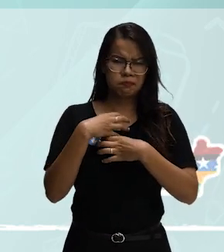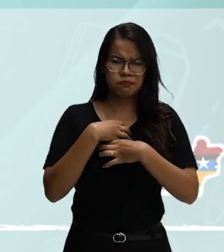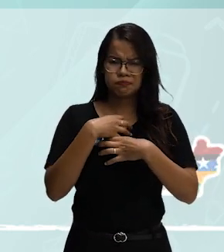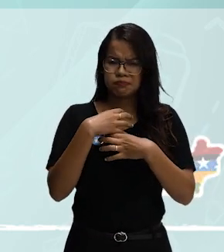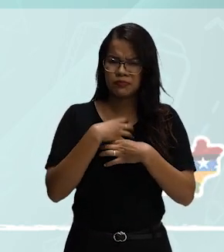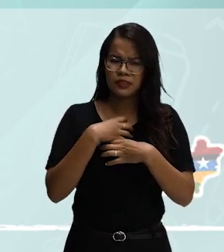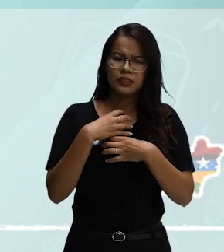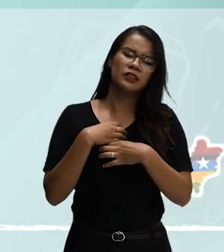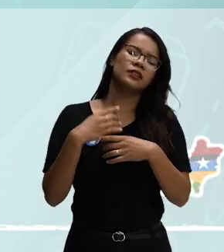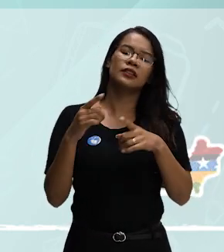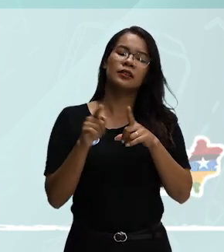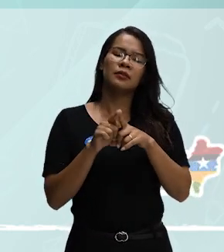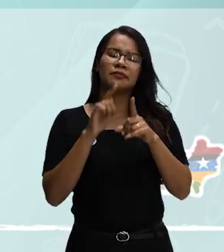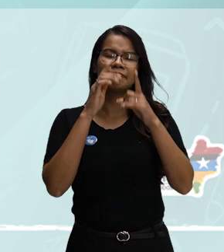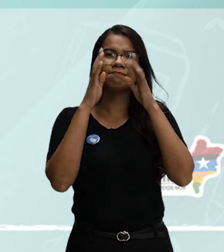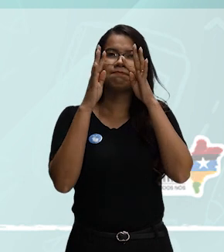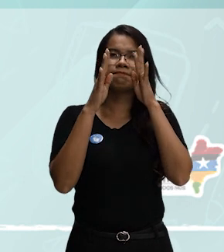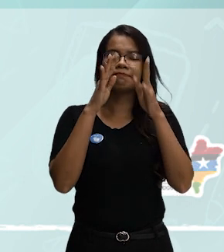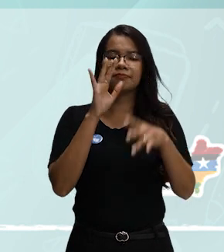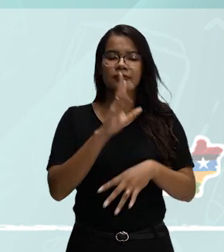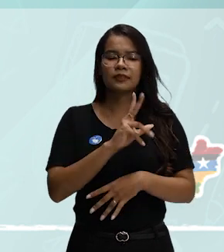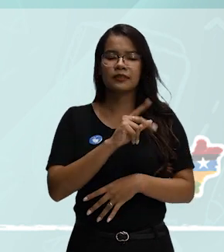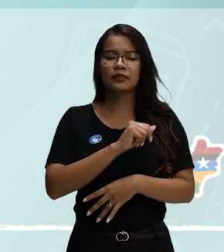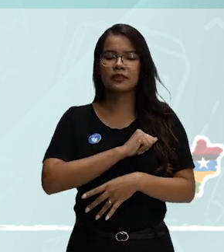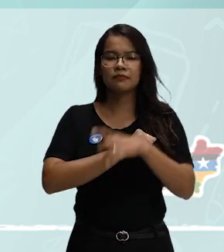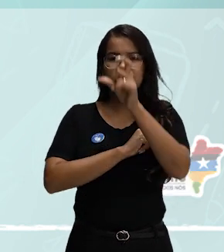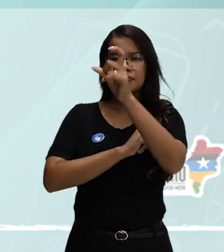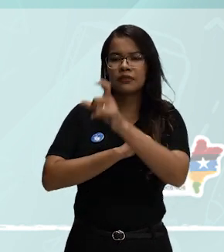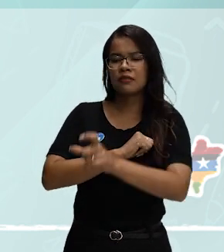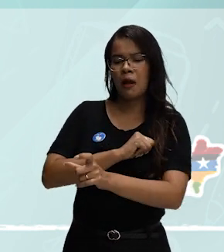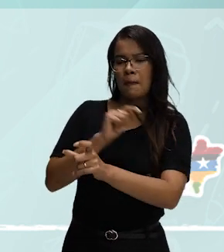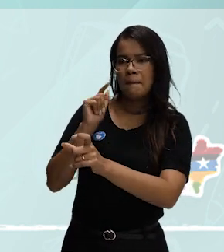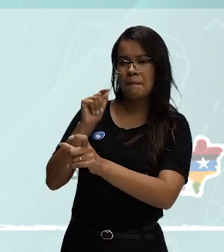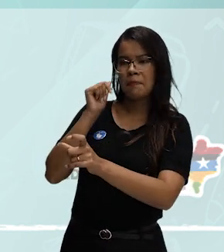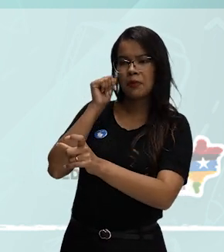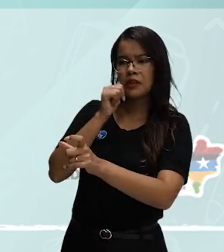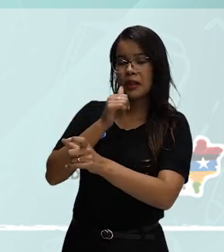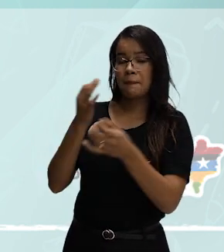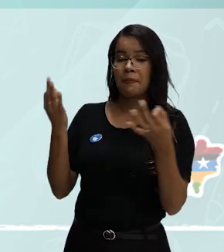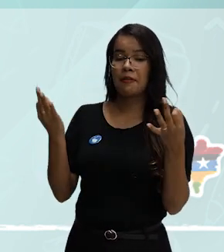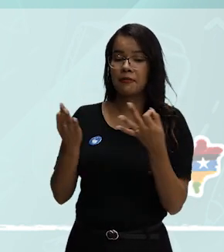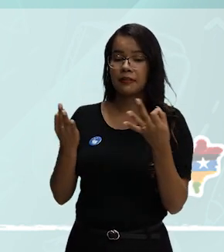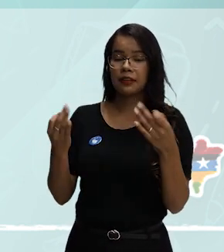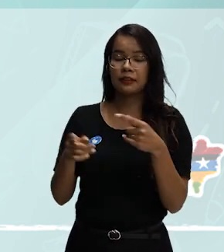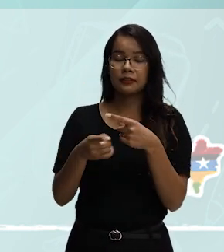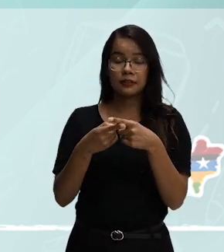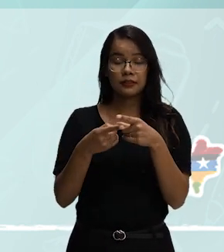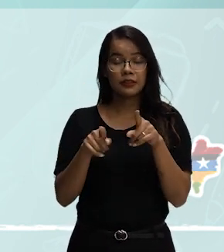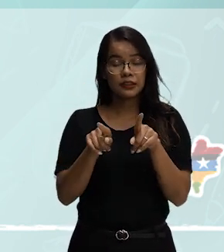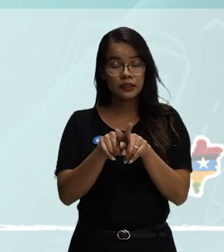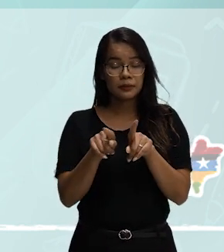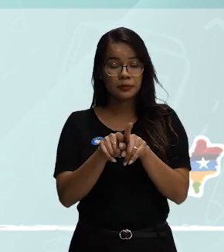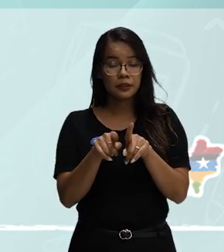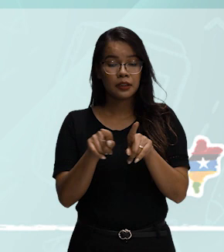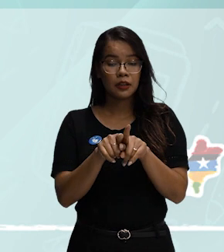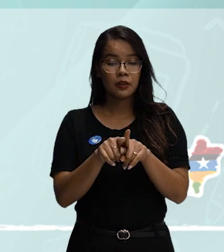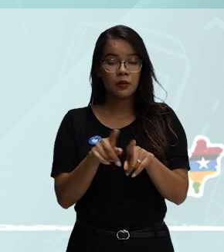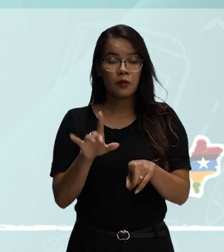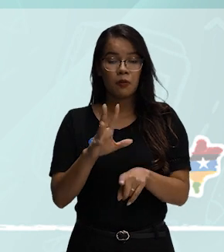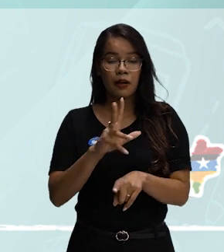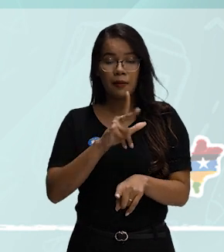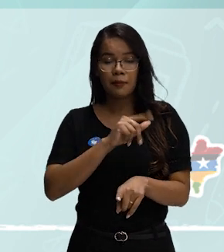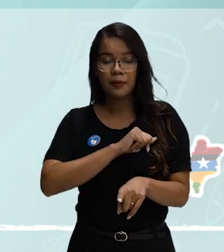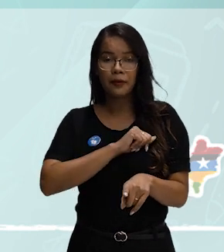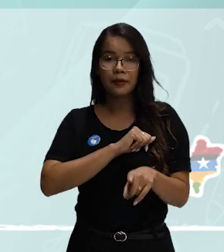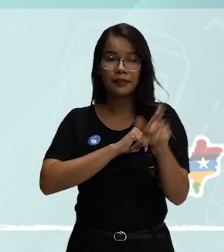exagerado, idealização amorosa, projeção da mulher perfeita, certo? O amor e a amada são